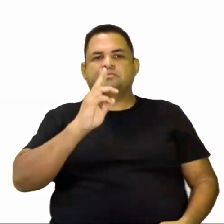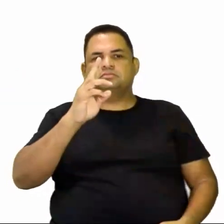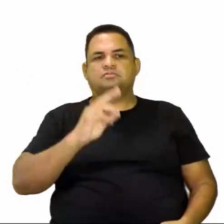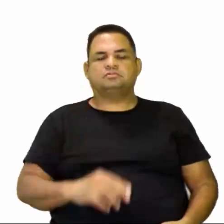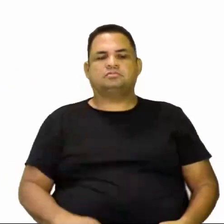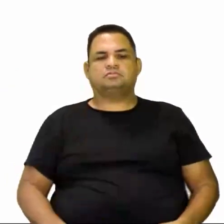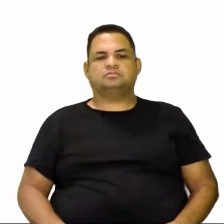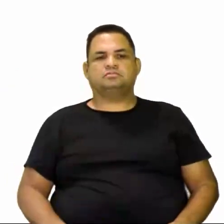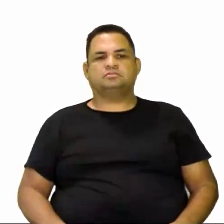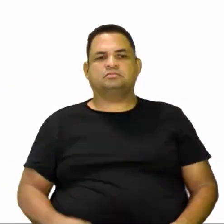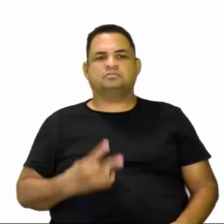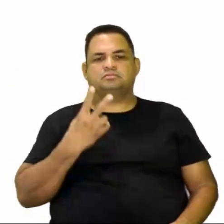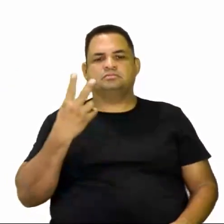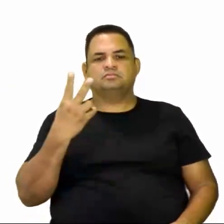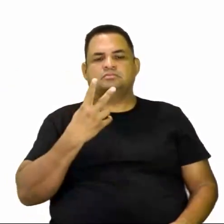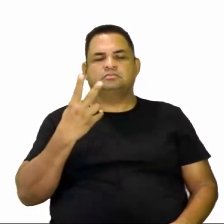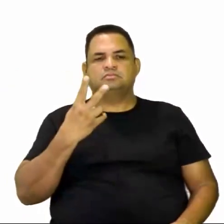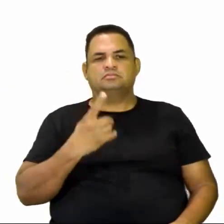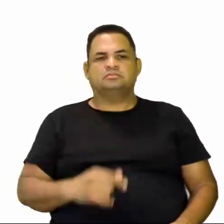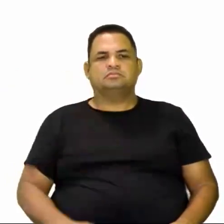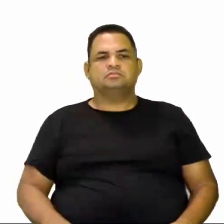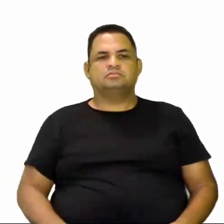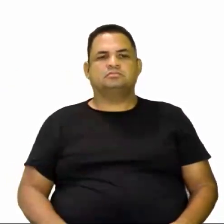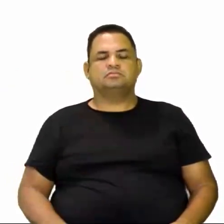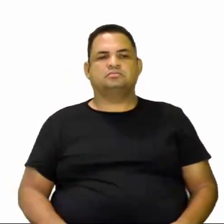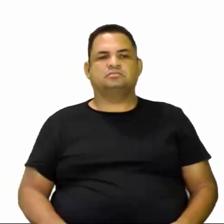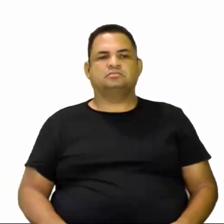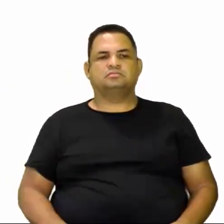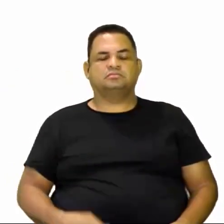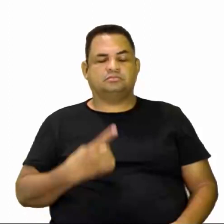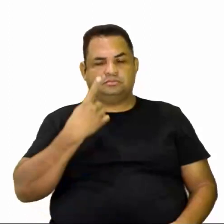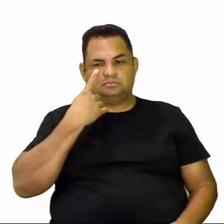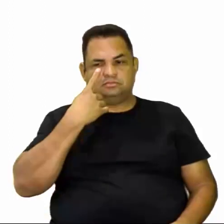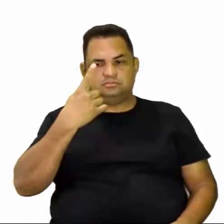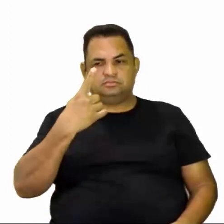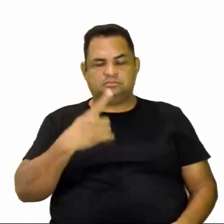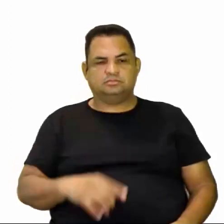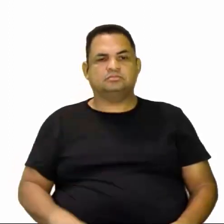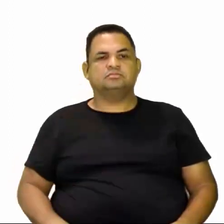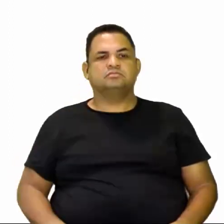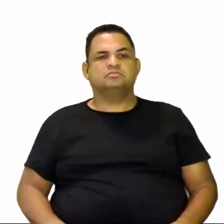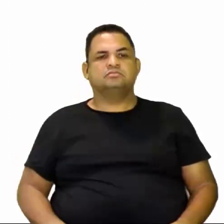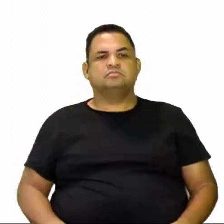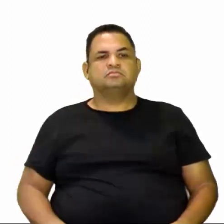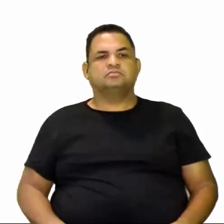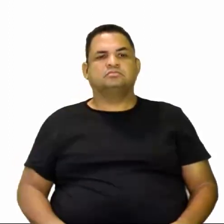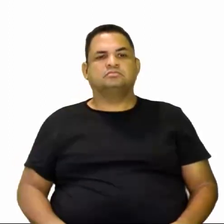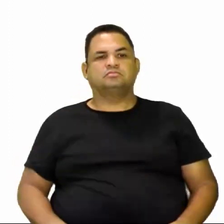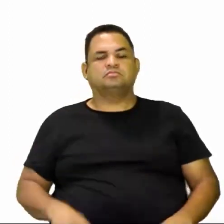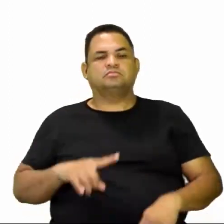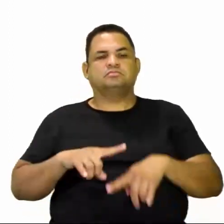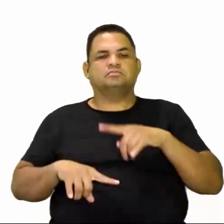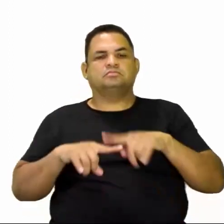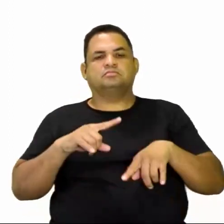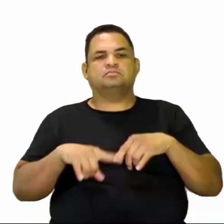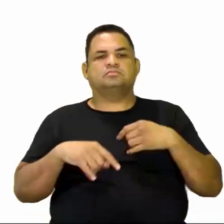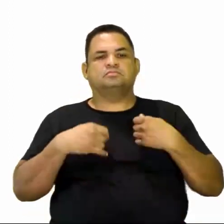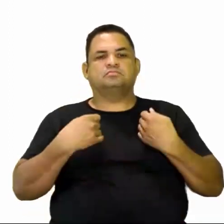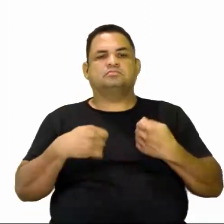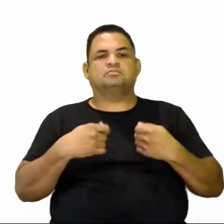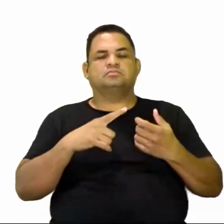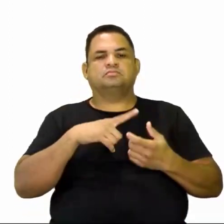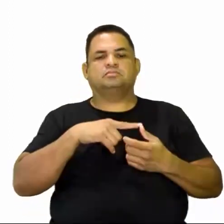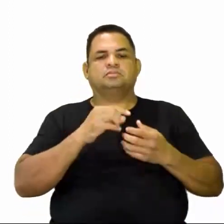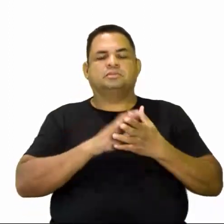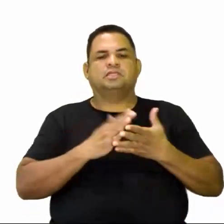Continuando, segundo item, se você observar. O produto deve ser mais volátil. O que é